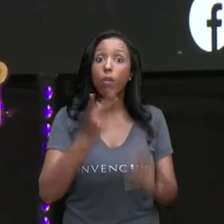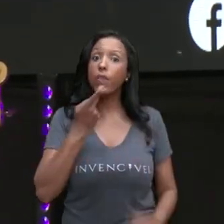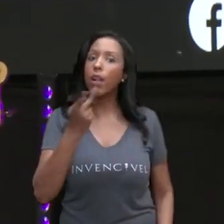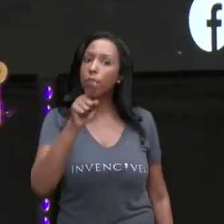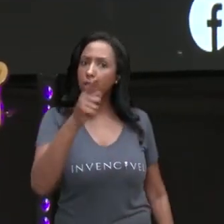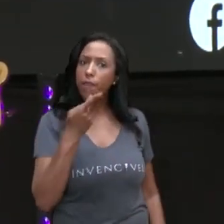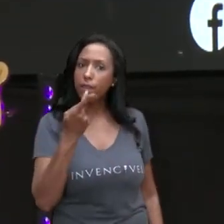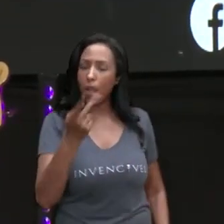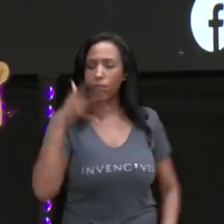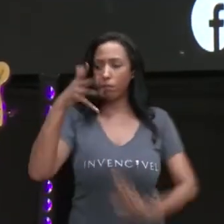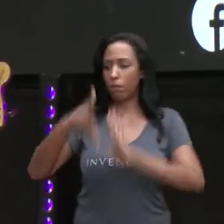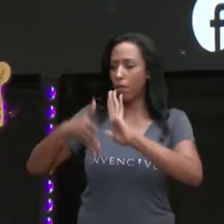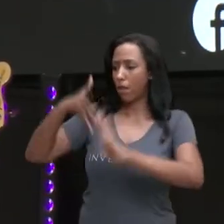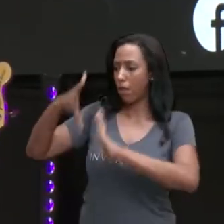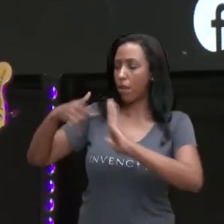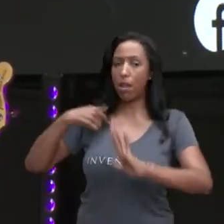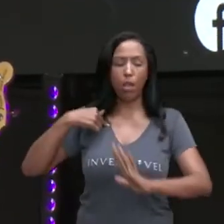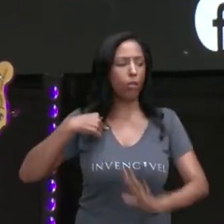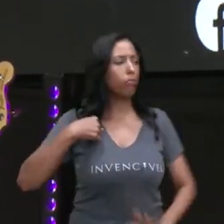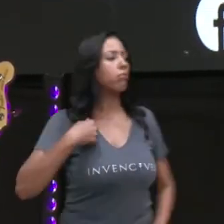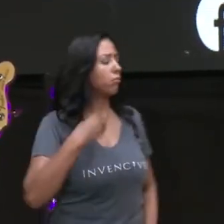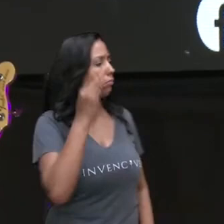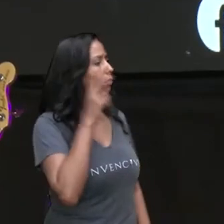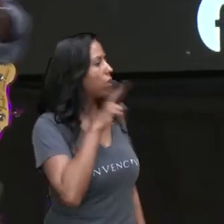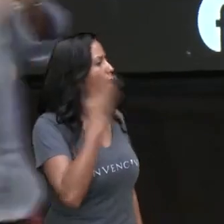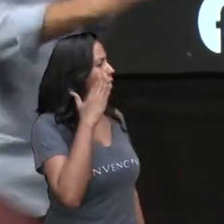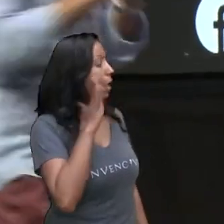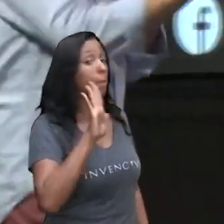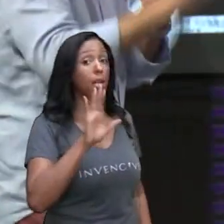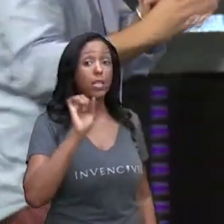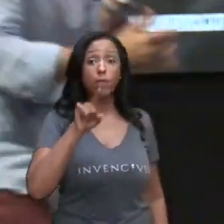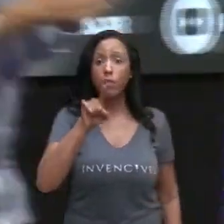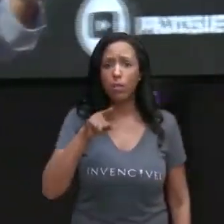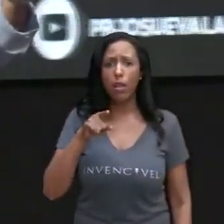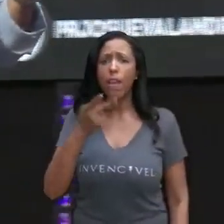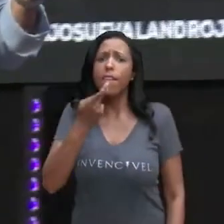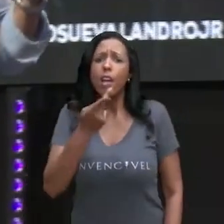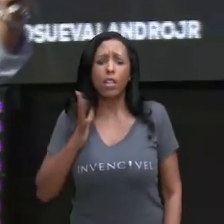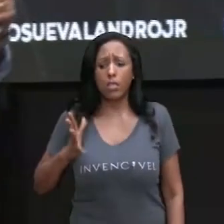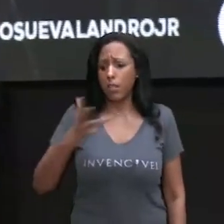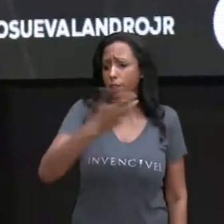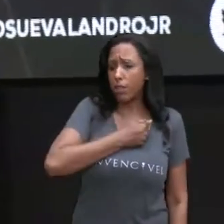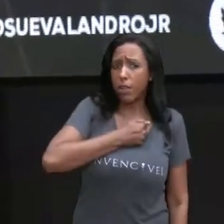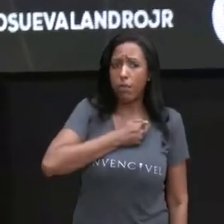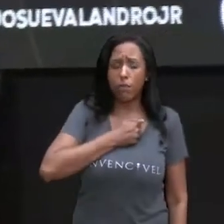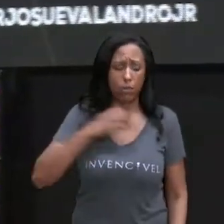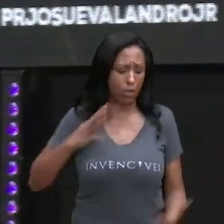ouvidos. Quando você fala da Bíblia, da palavra de Deus, da fé, da salvação, quando você anuncia para os outros, você mesmo se